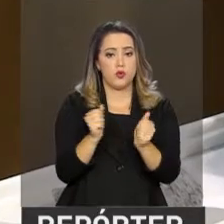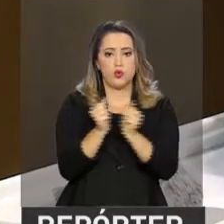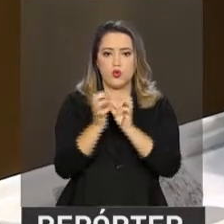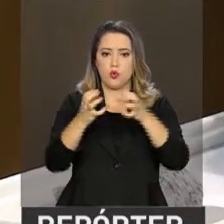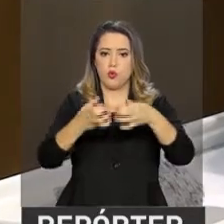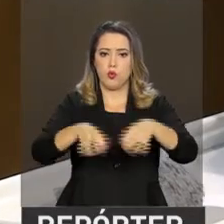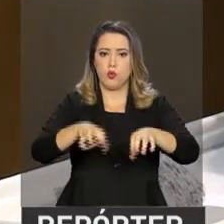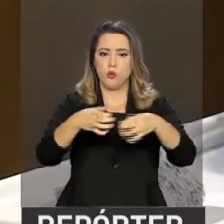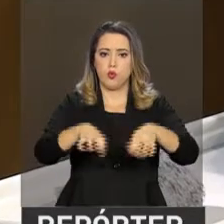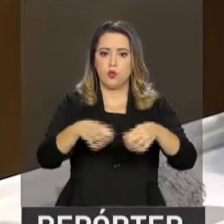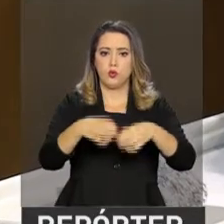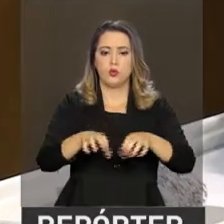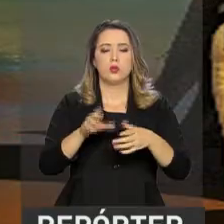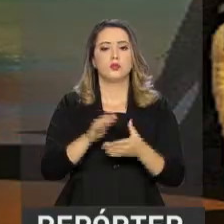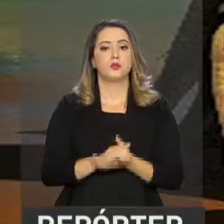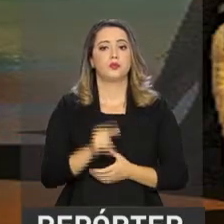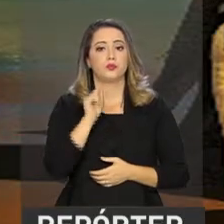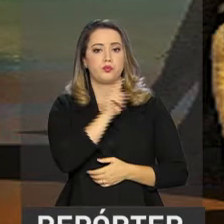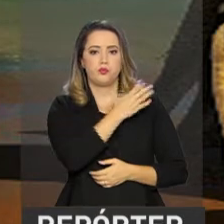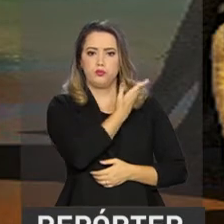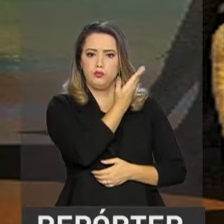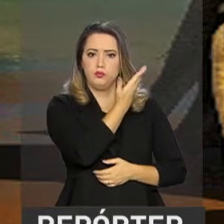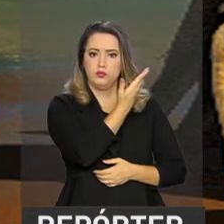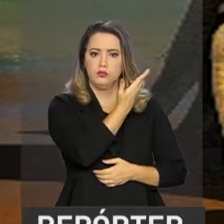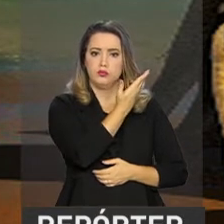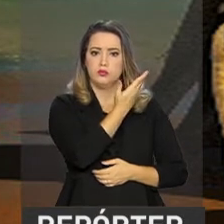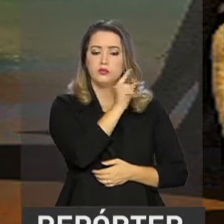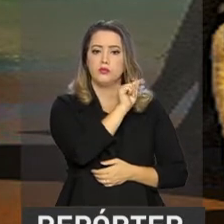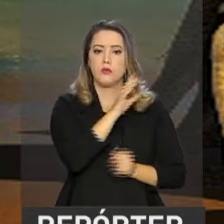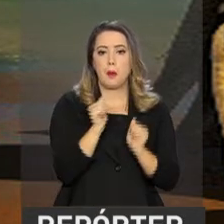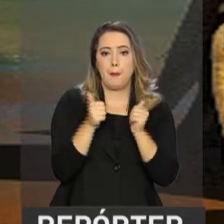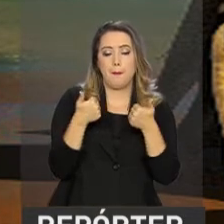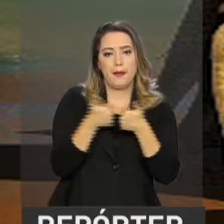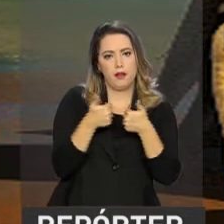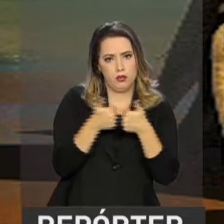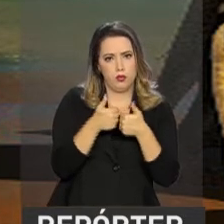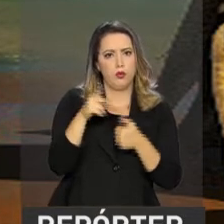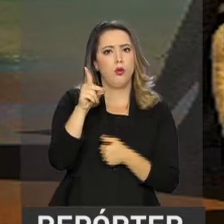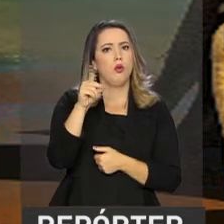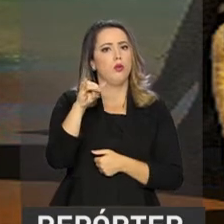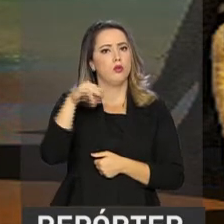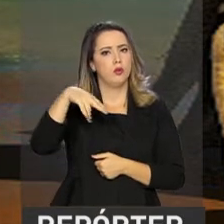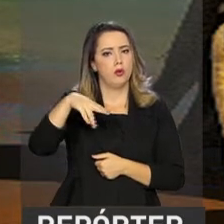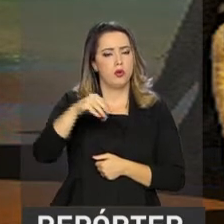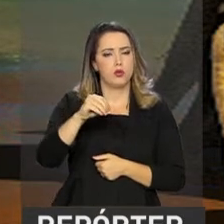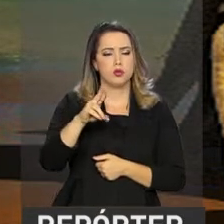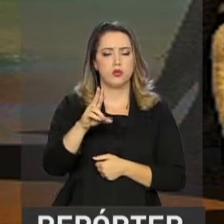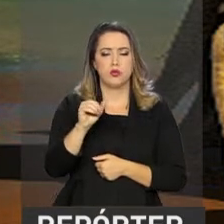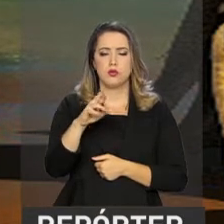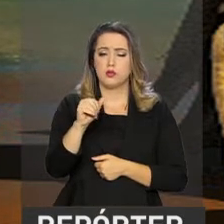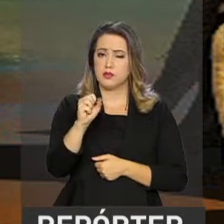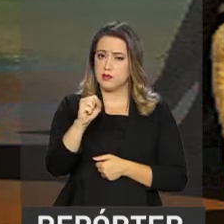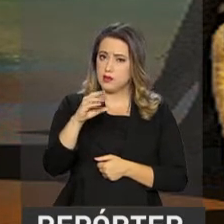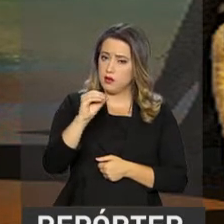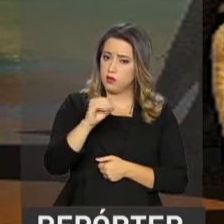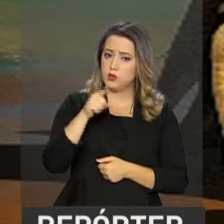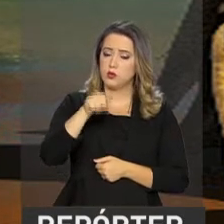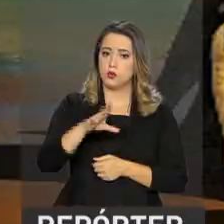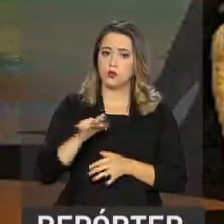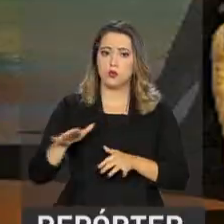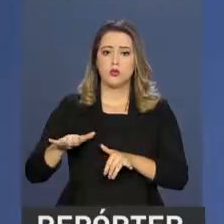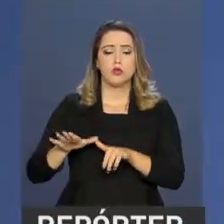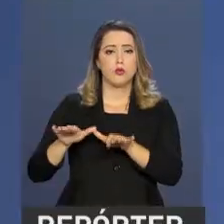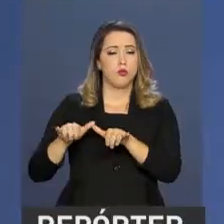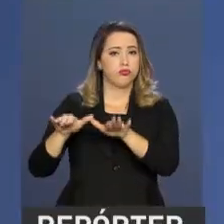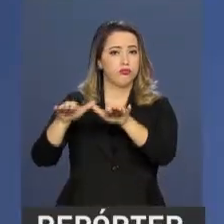também como dragões alados são parentes próximos dos dinossauros e os primeiros vertebrados a desenvolverem o vôo